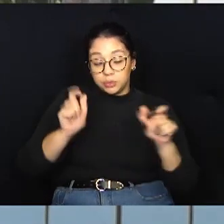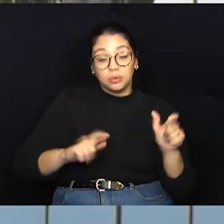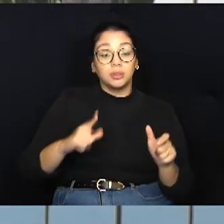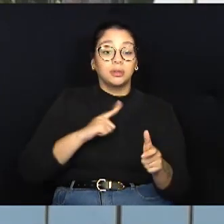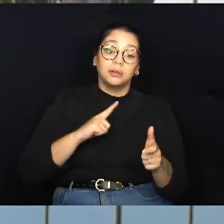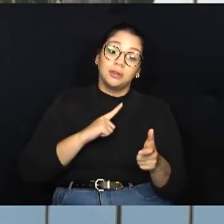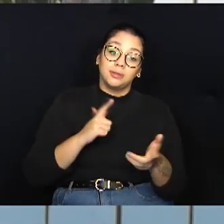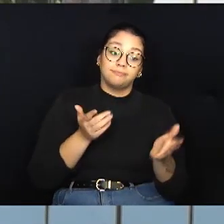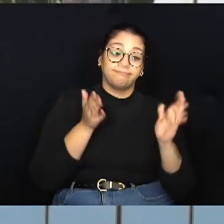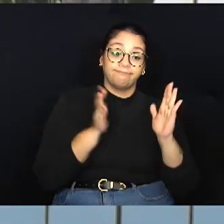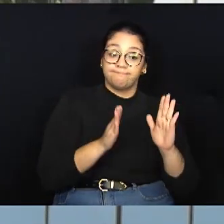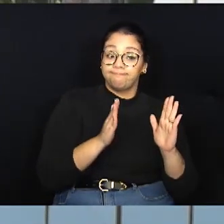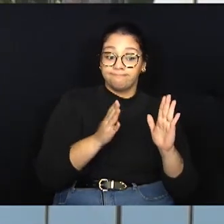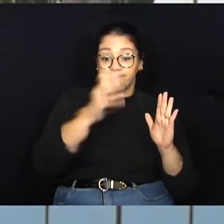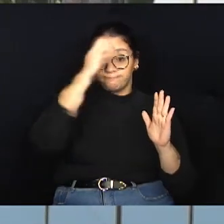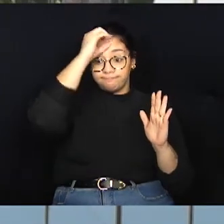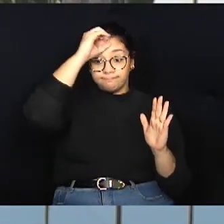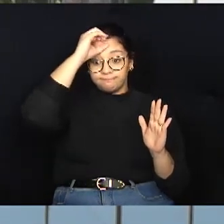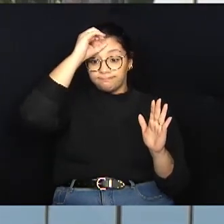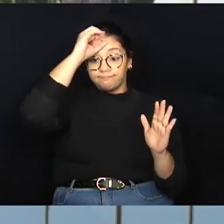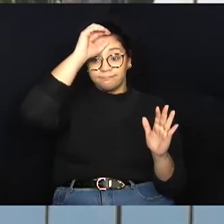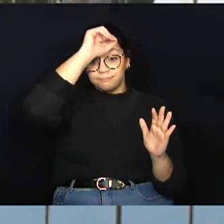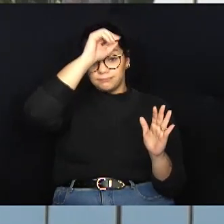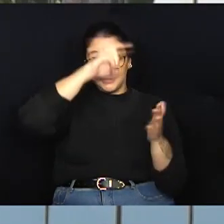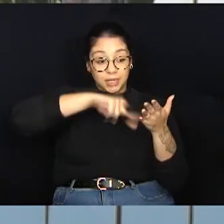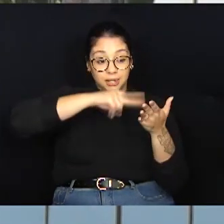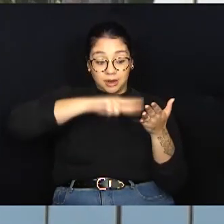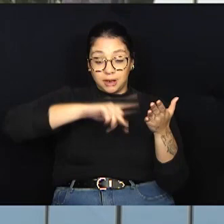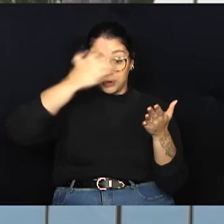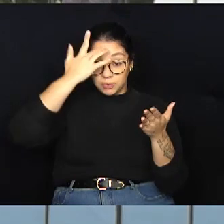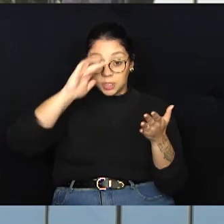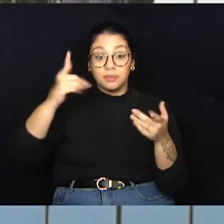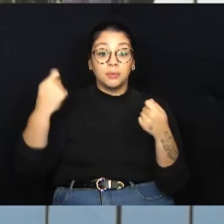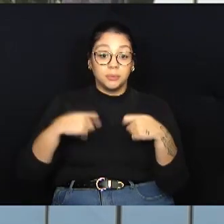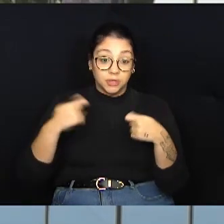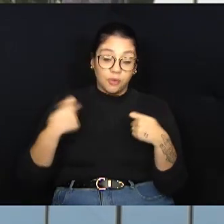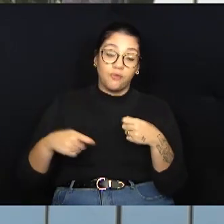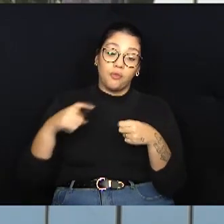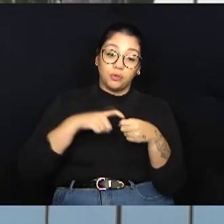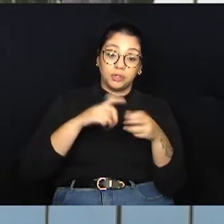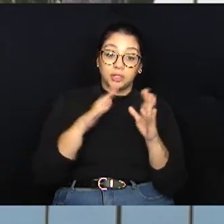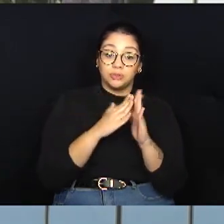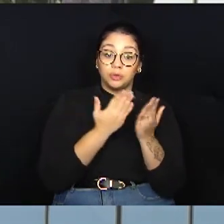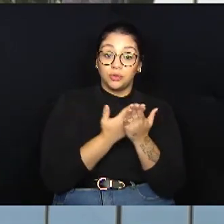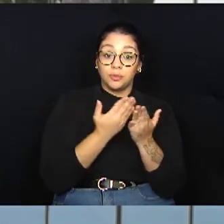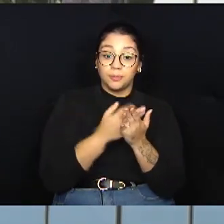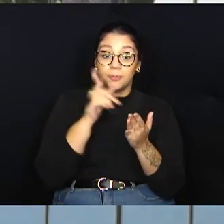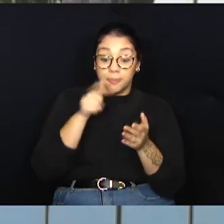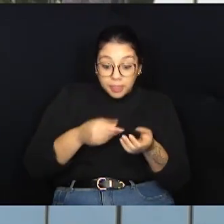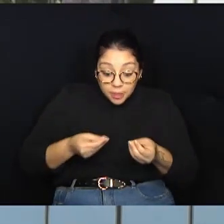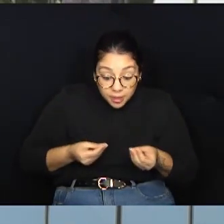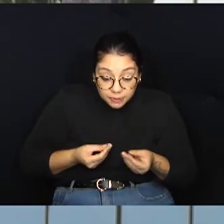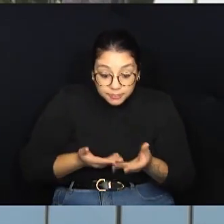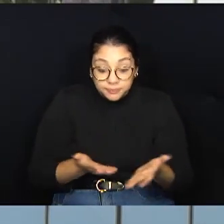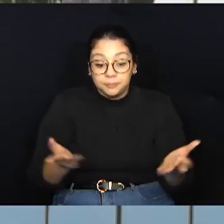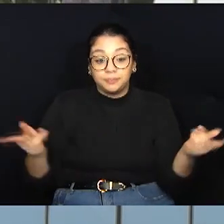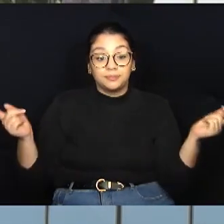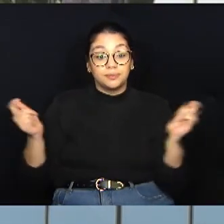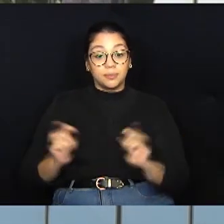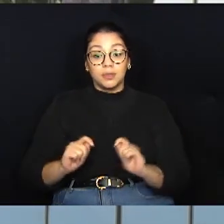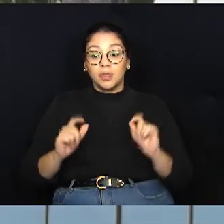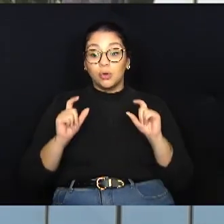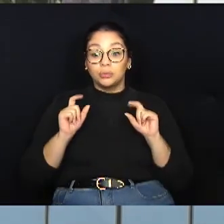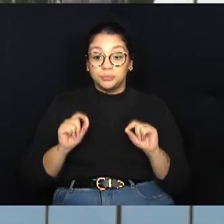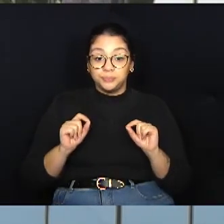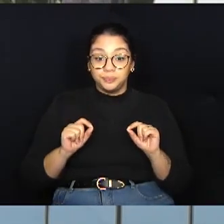nesse estágio de não alfabetização têm que voltar para a escola, porque é oferecido a elas todas as condições